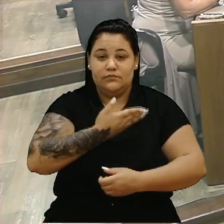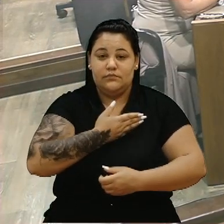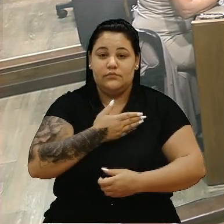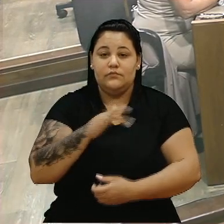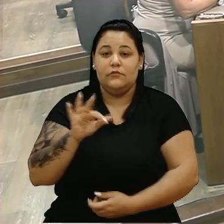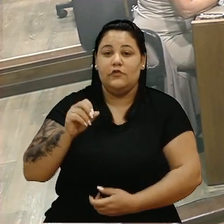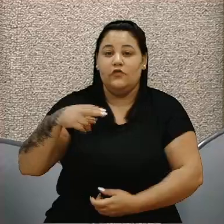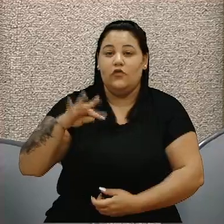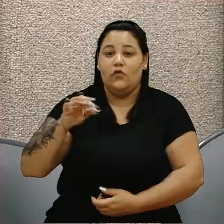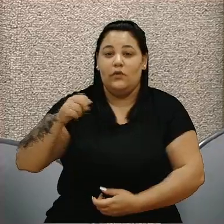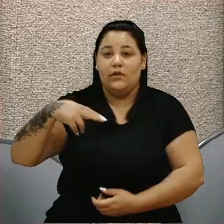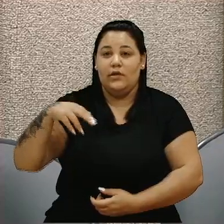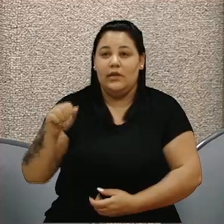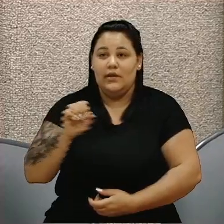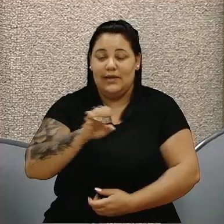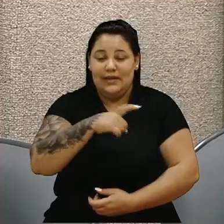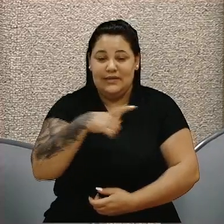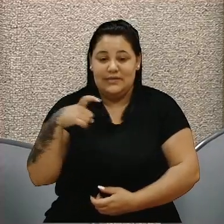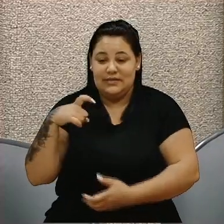ex-secretário.